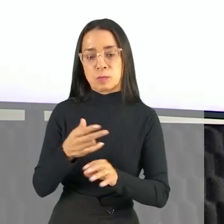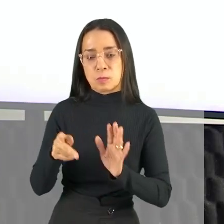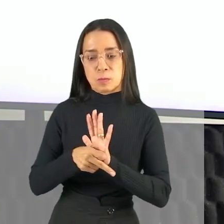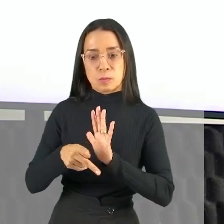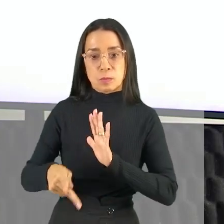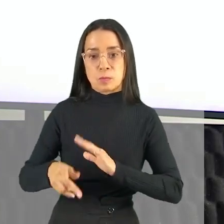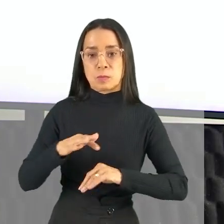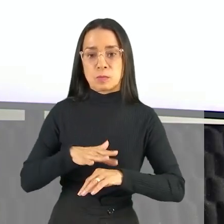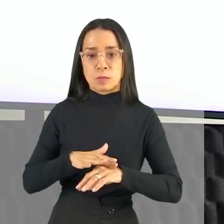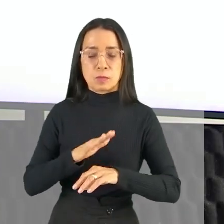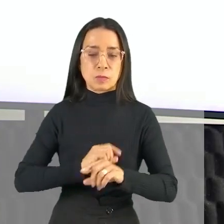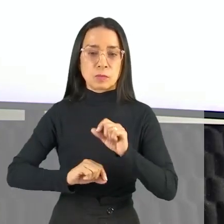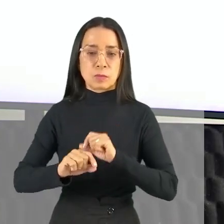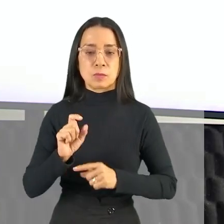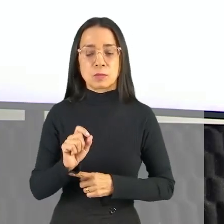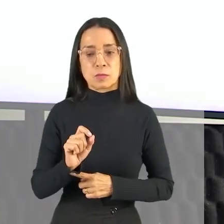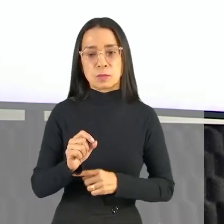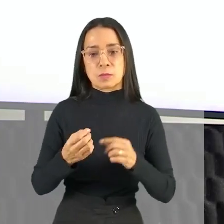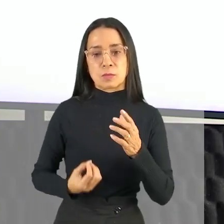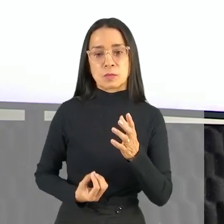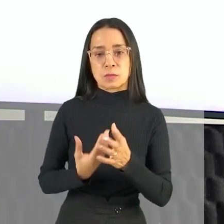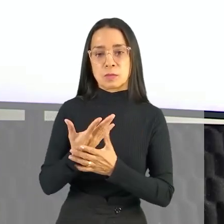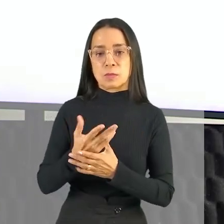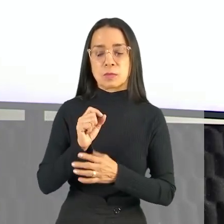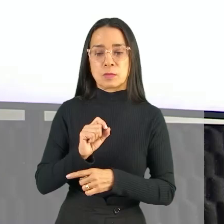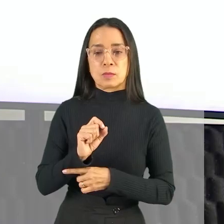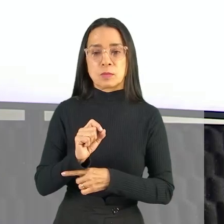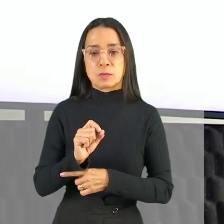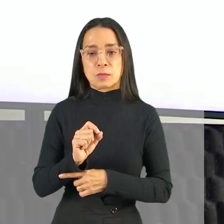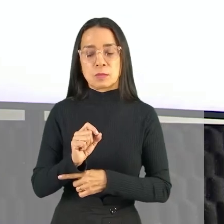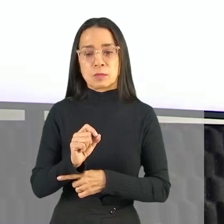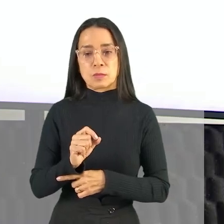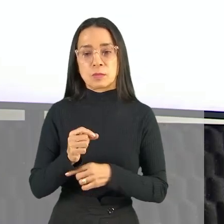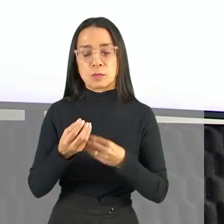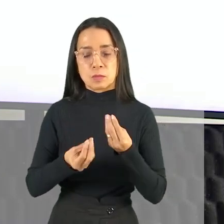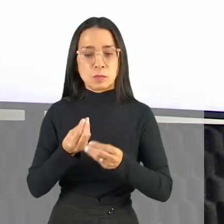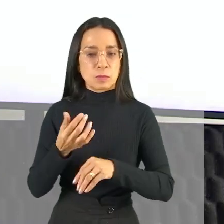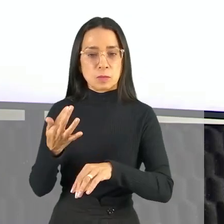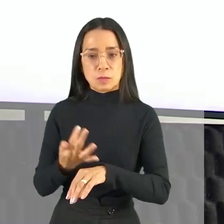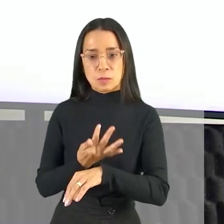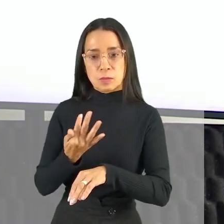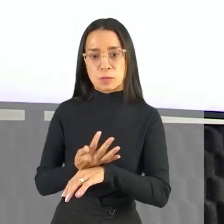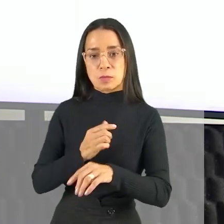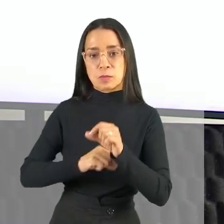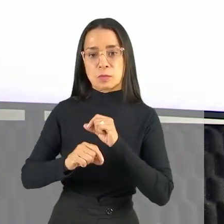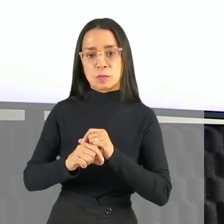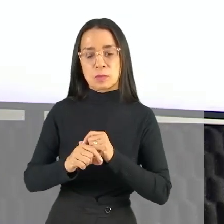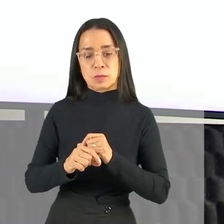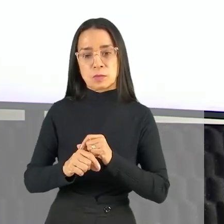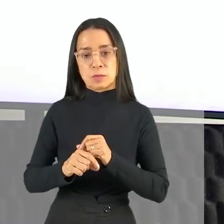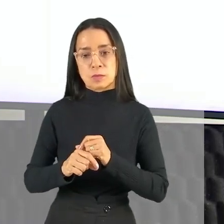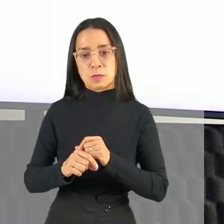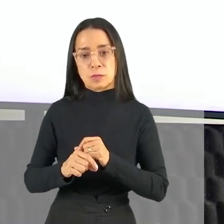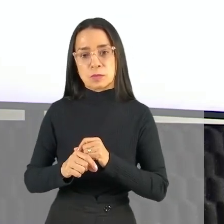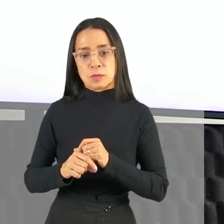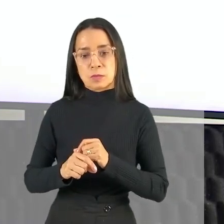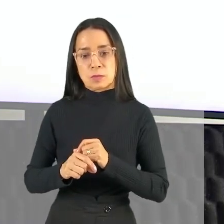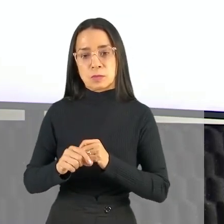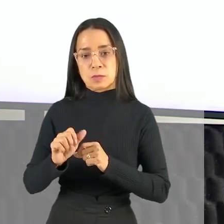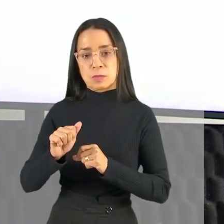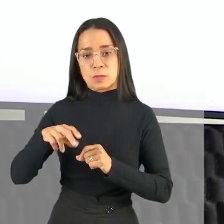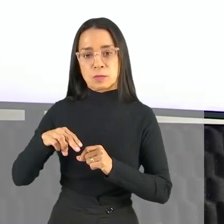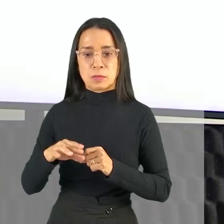própria. Então, quem apareceu aqui nessa situação como resistente a ela? Os portadores de